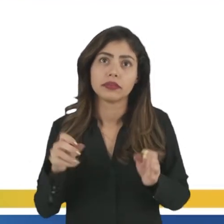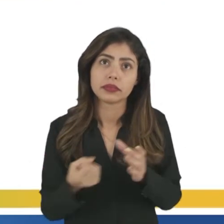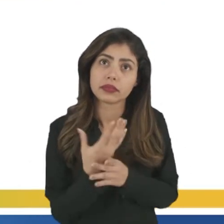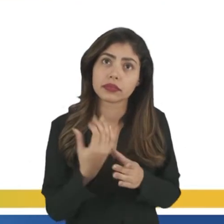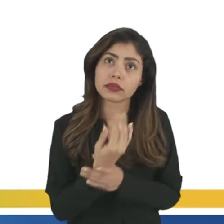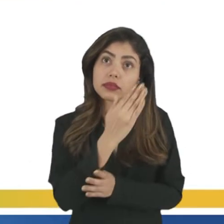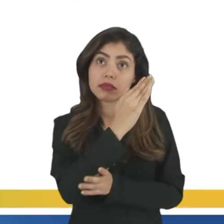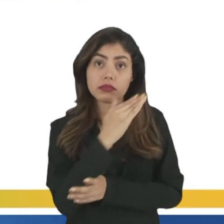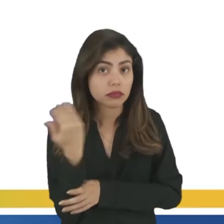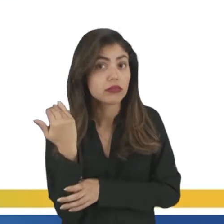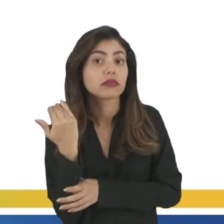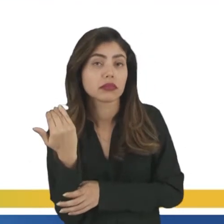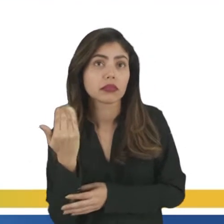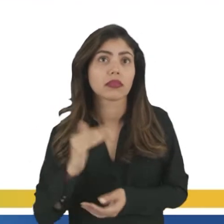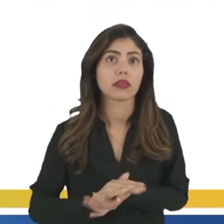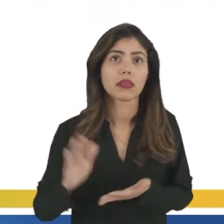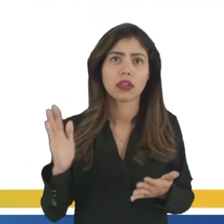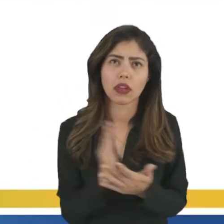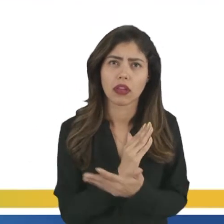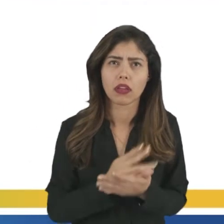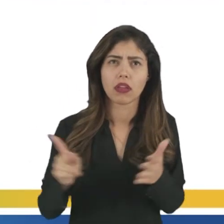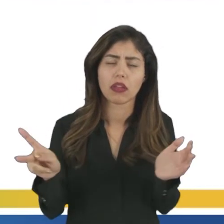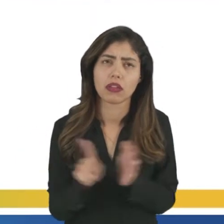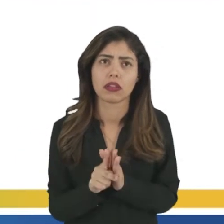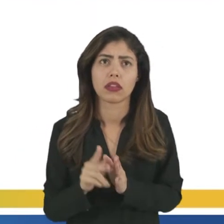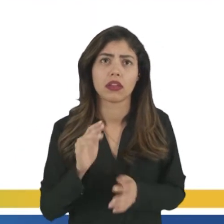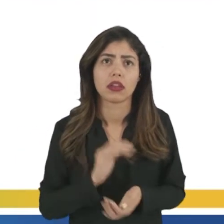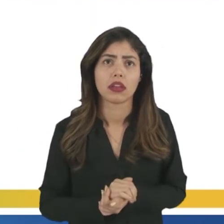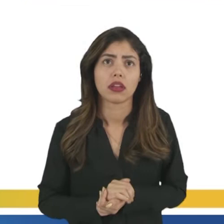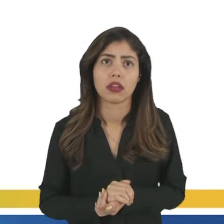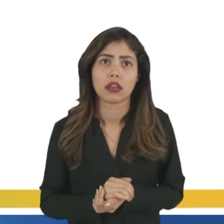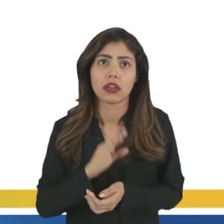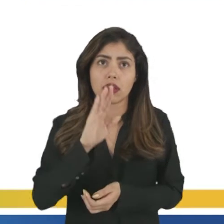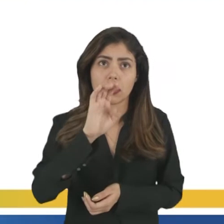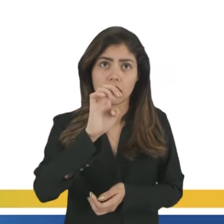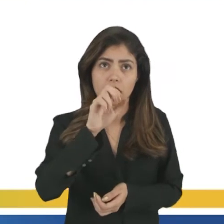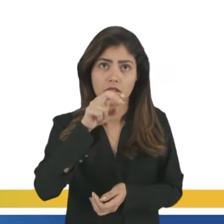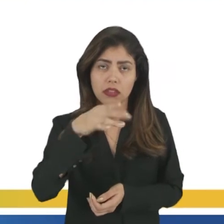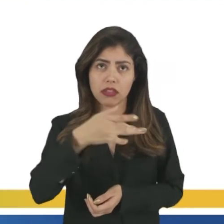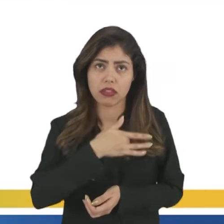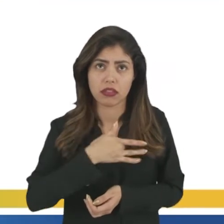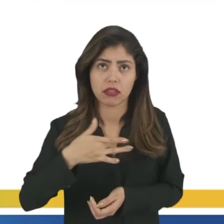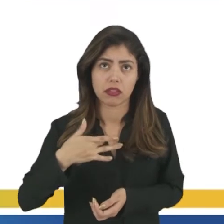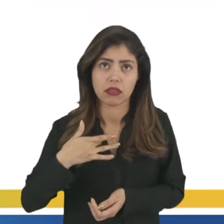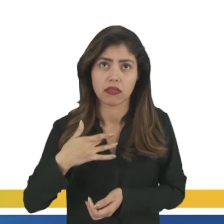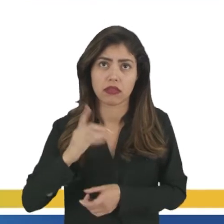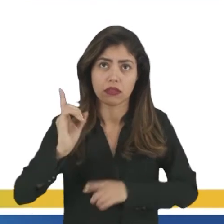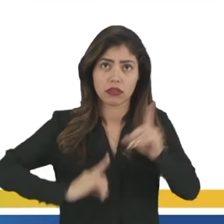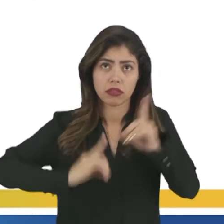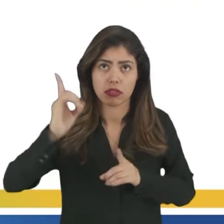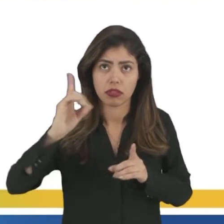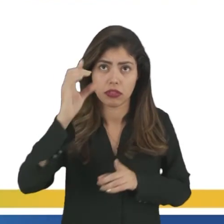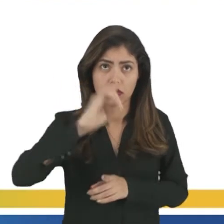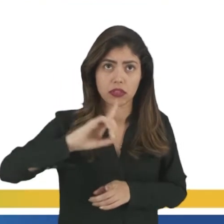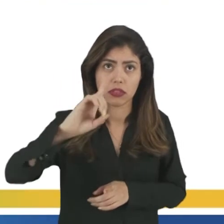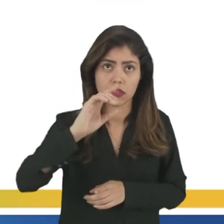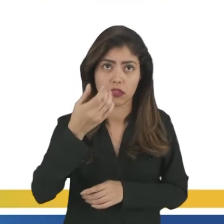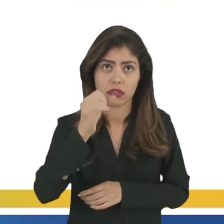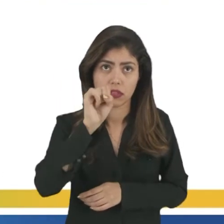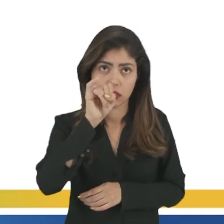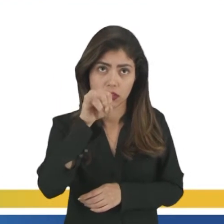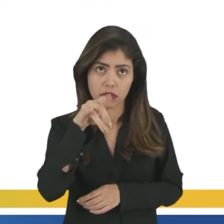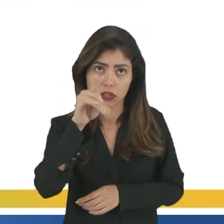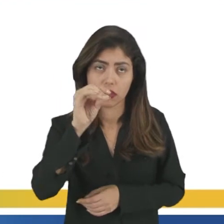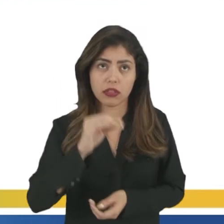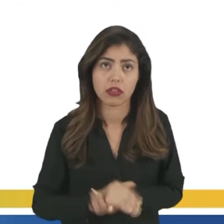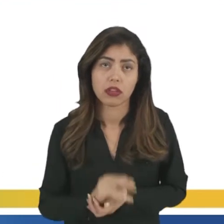exigiam sacrifícios humanos. Alguns de seus deuses eram Shimun, né? Deus da saúde, Baal, Deus do Senhor de Sidom,